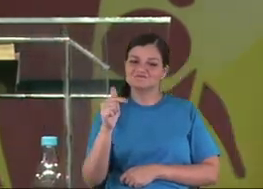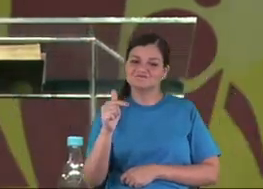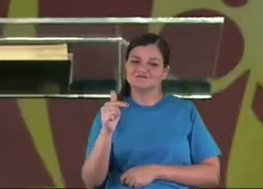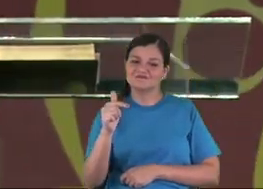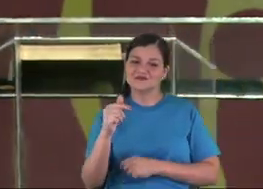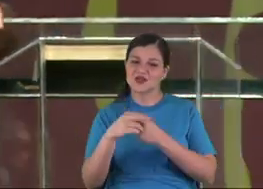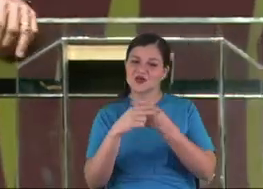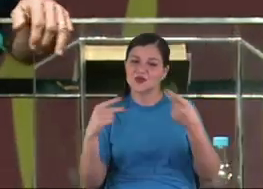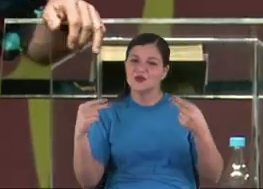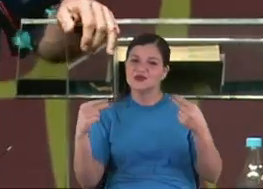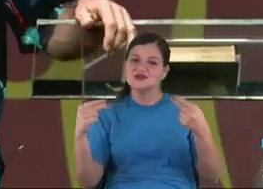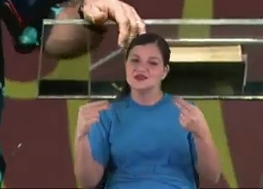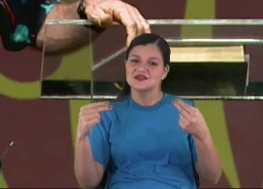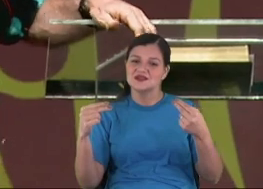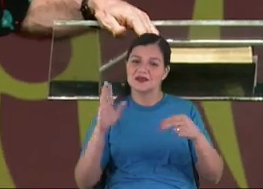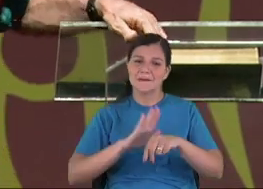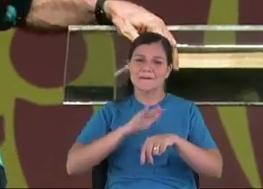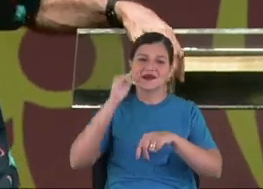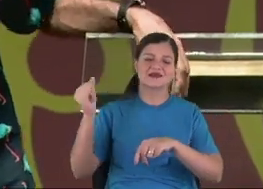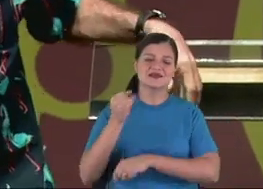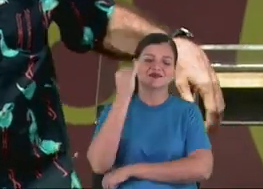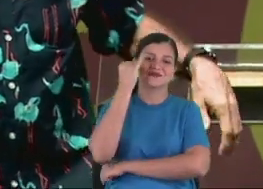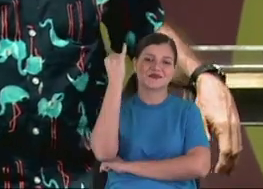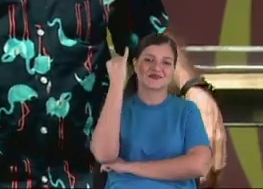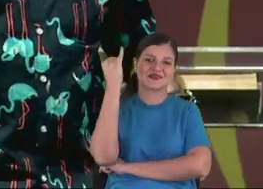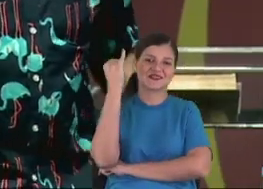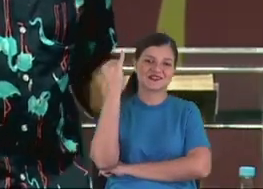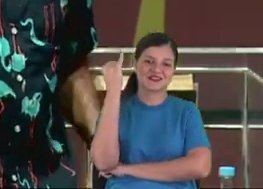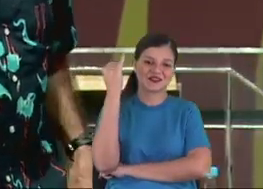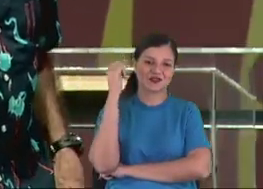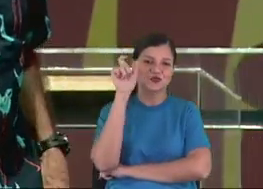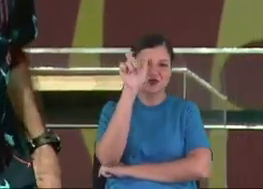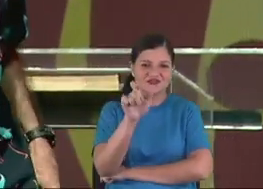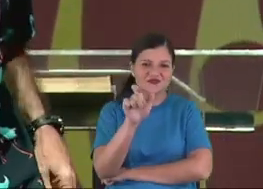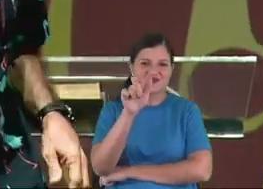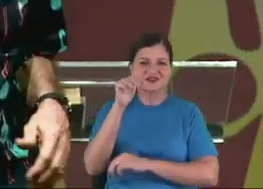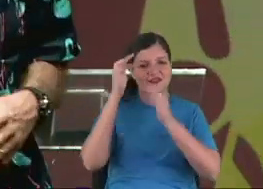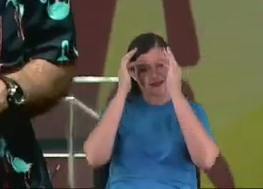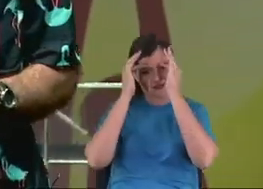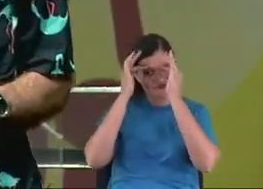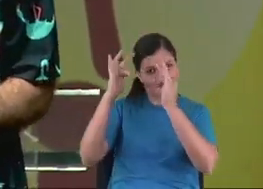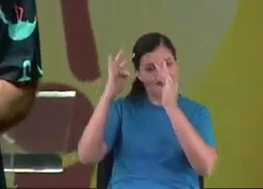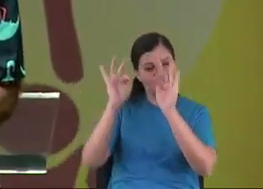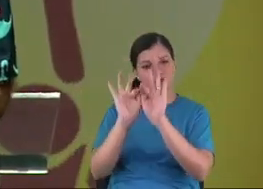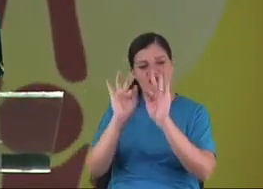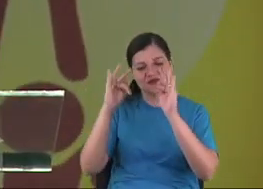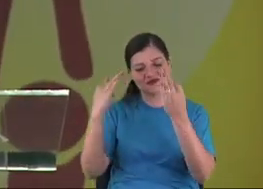uma coisa mais importante do que você ser fiel à sua família.